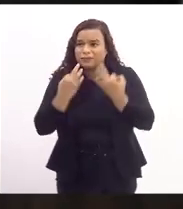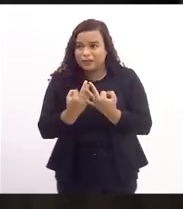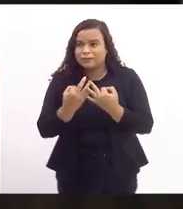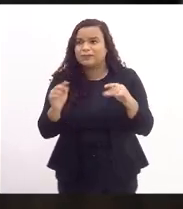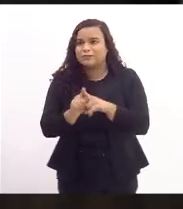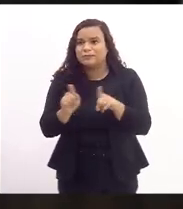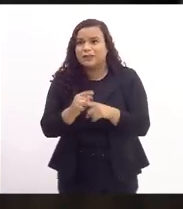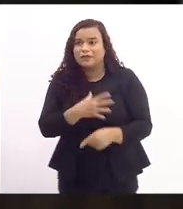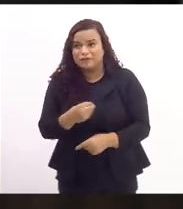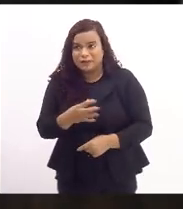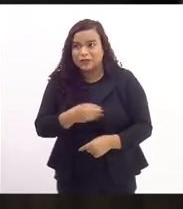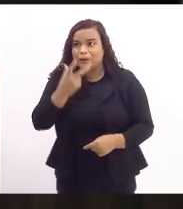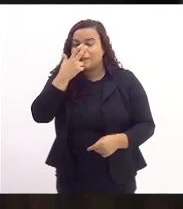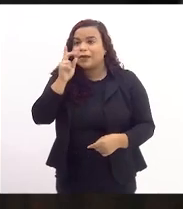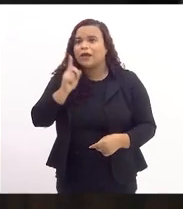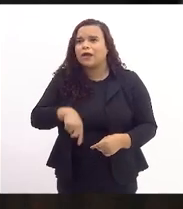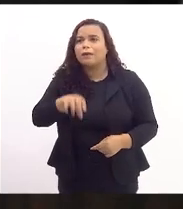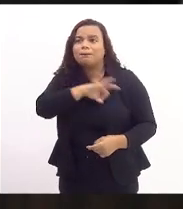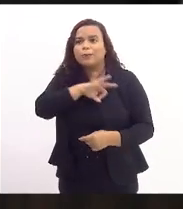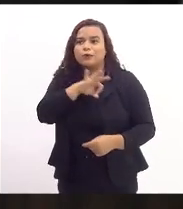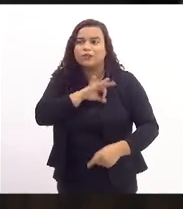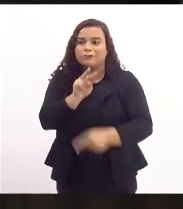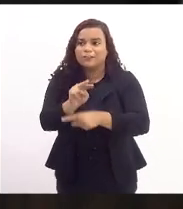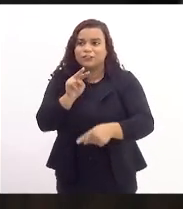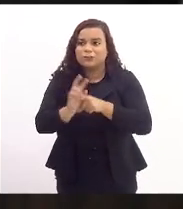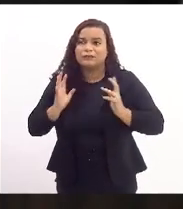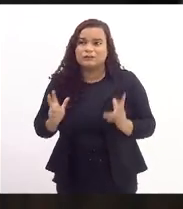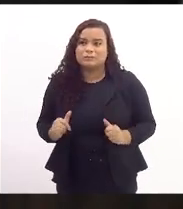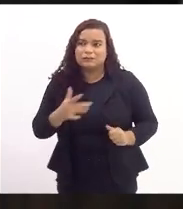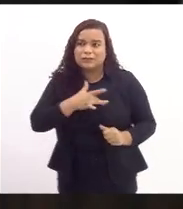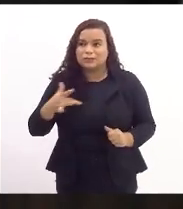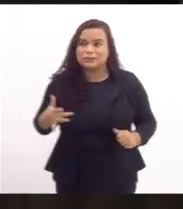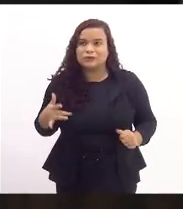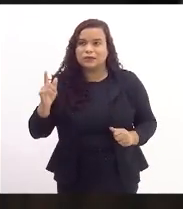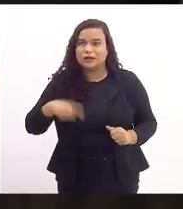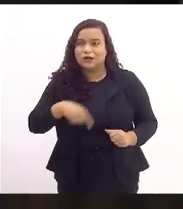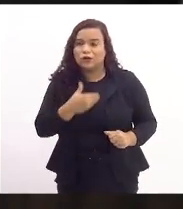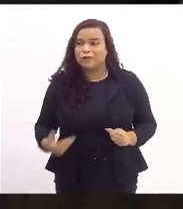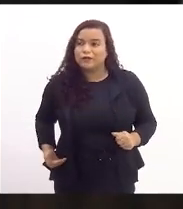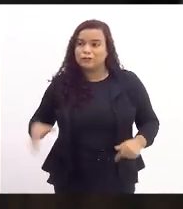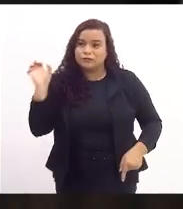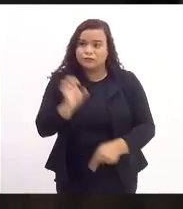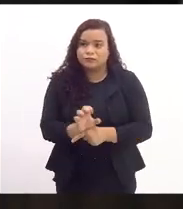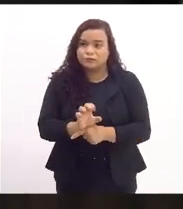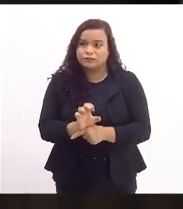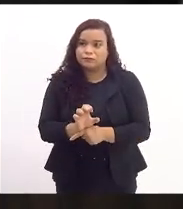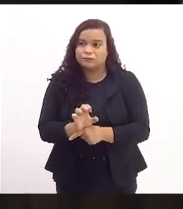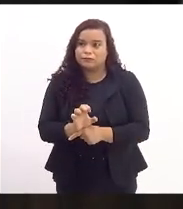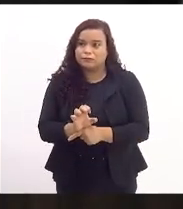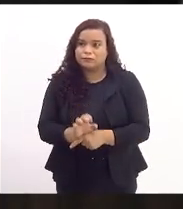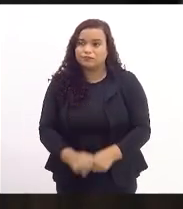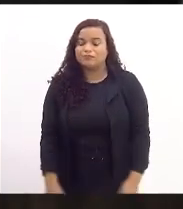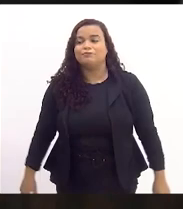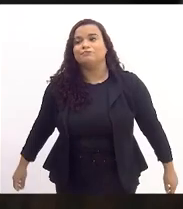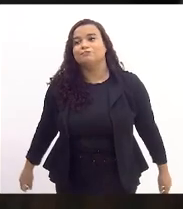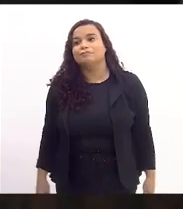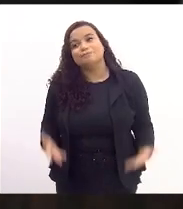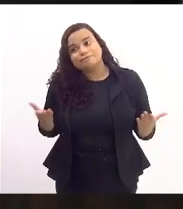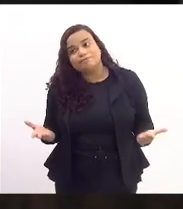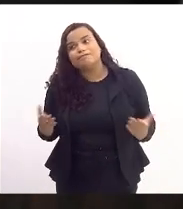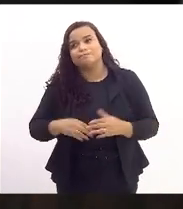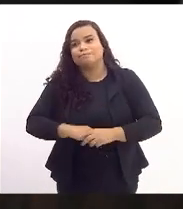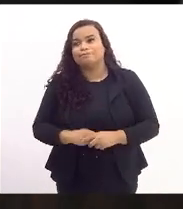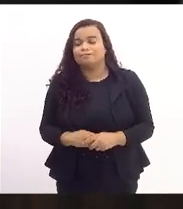e ela meio que uma polícia da Vigilância Sanitária do Governo do Estado bom então é um